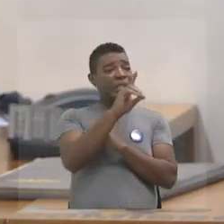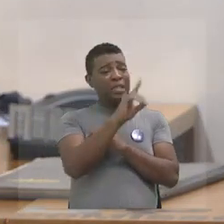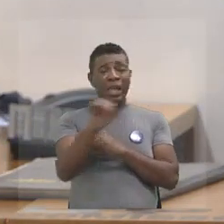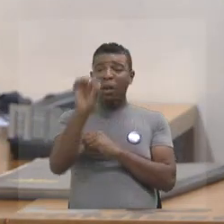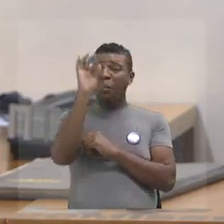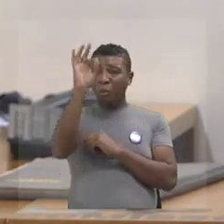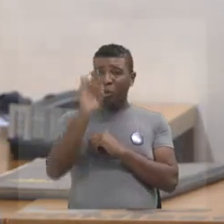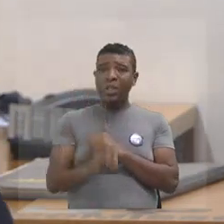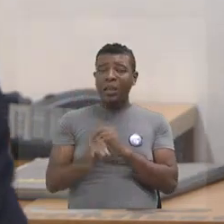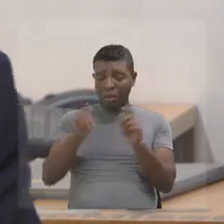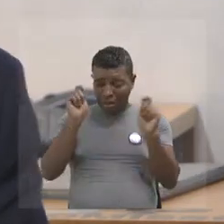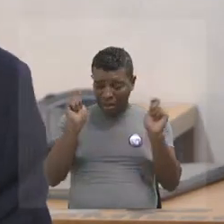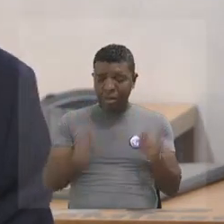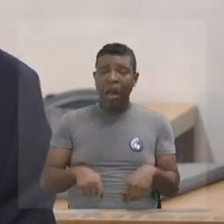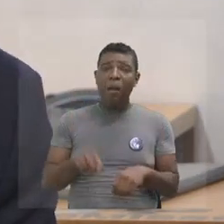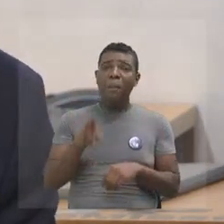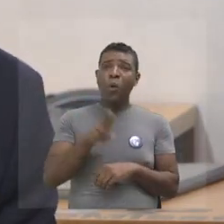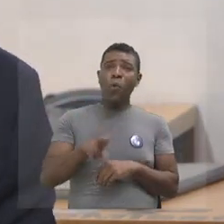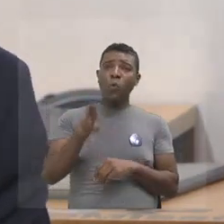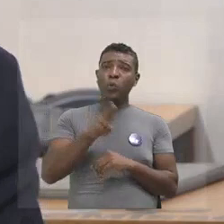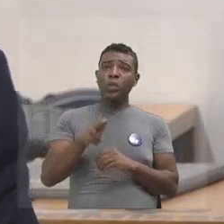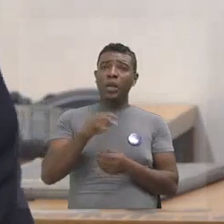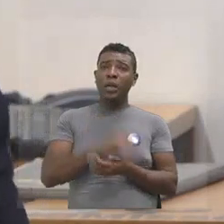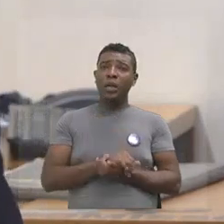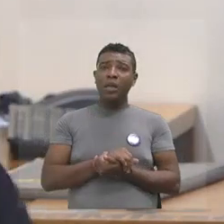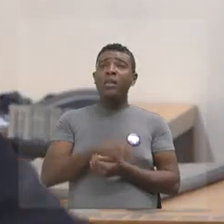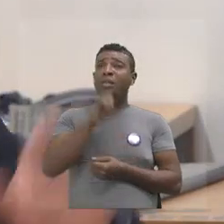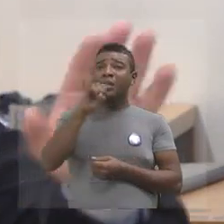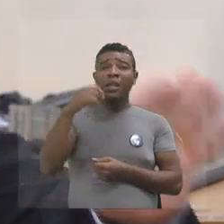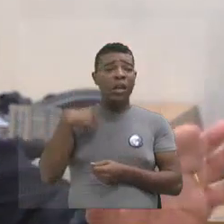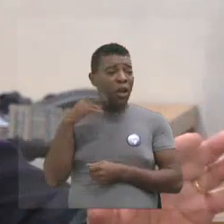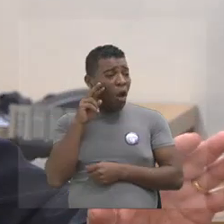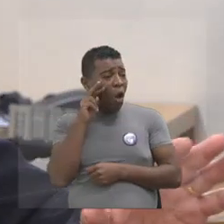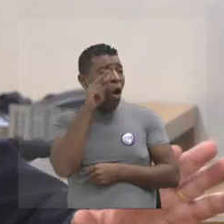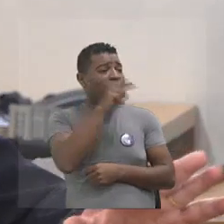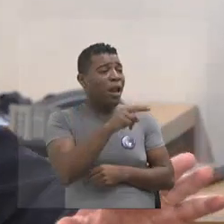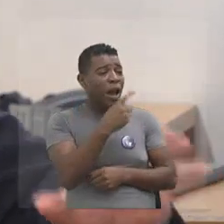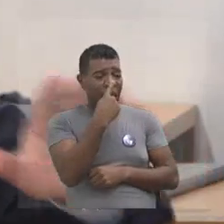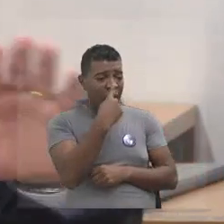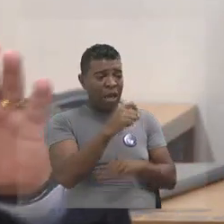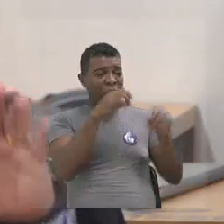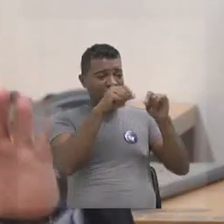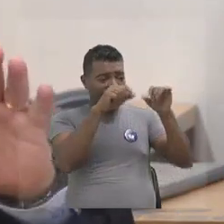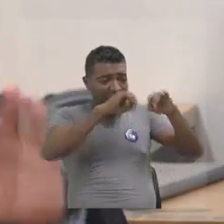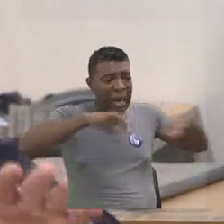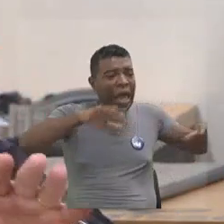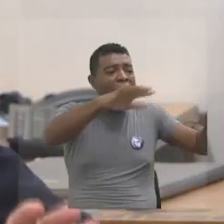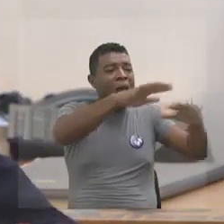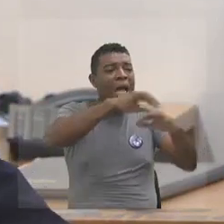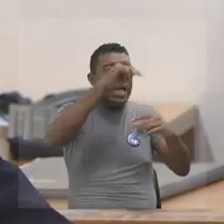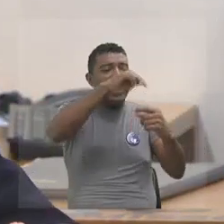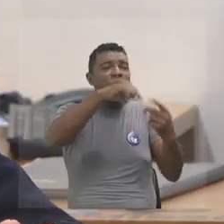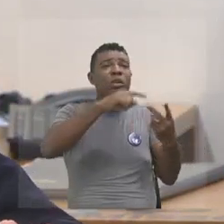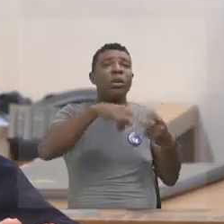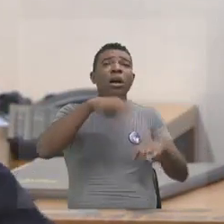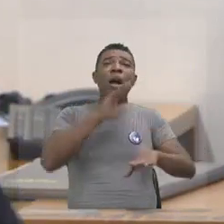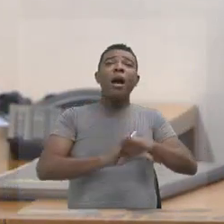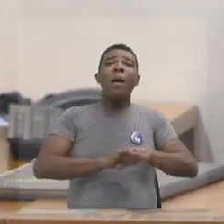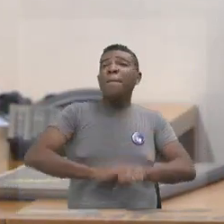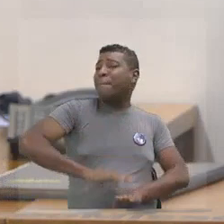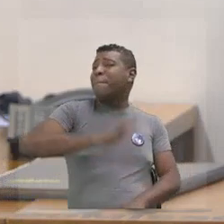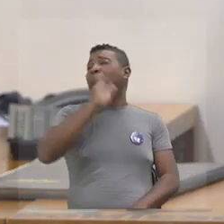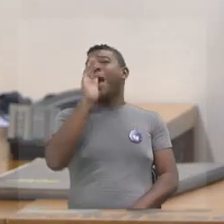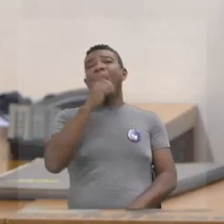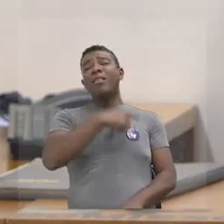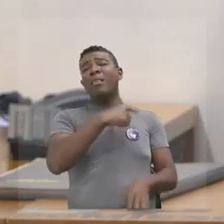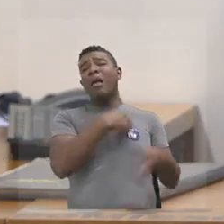E se a gente for verificar nos nossos aterros sanitários nos lixões o que nós temos mais hoje em termos